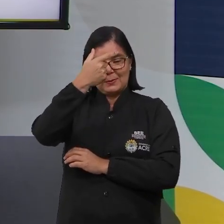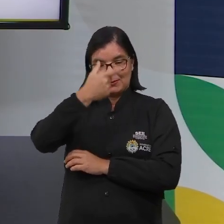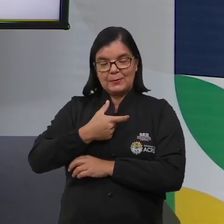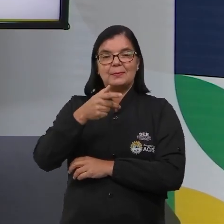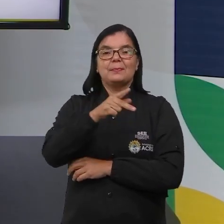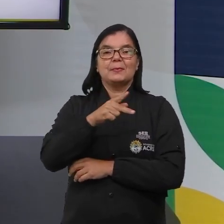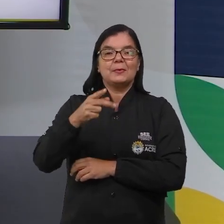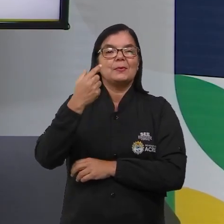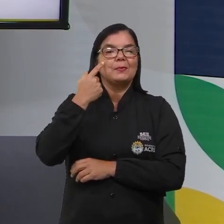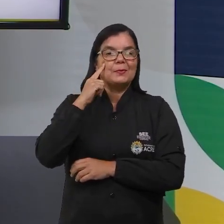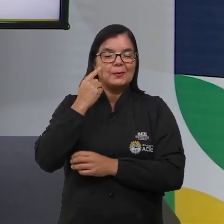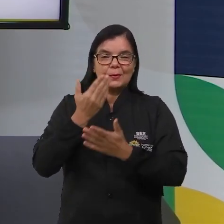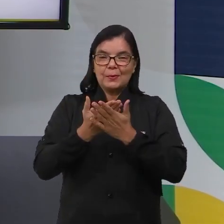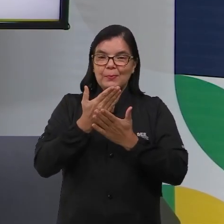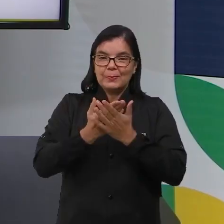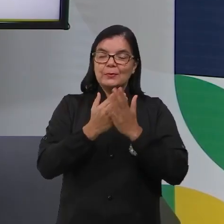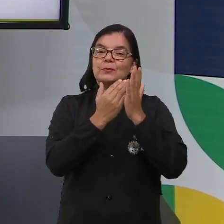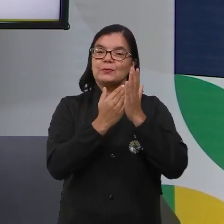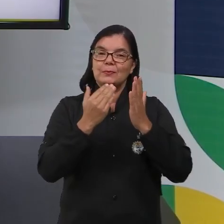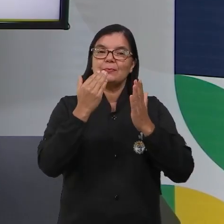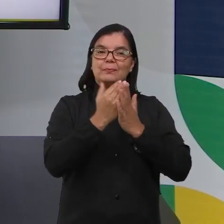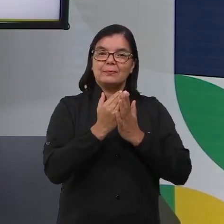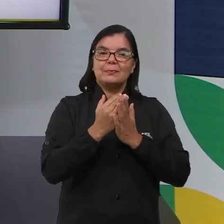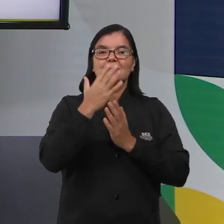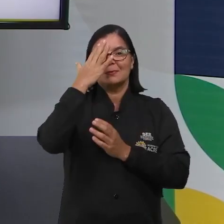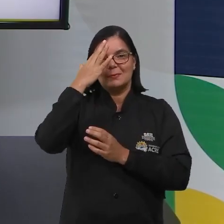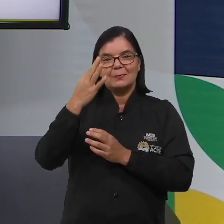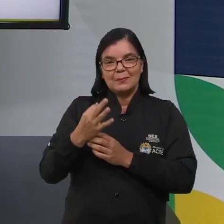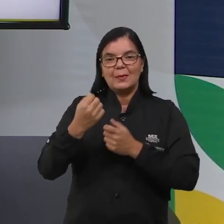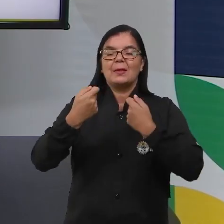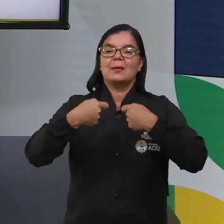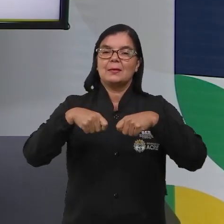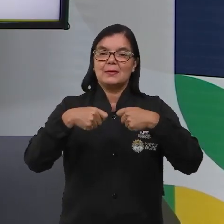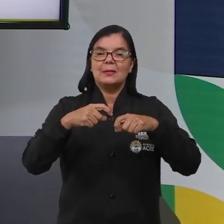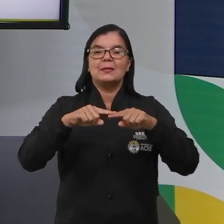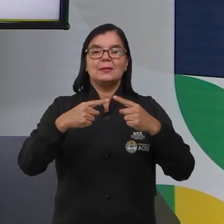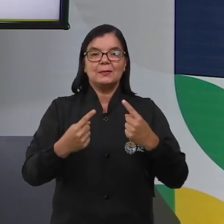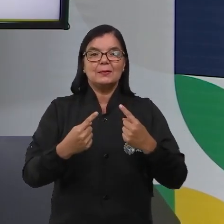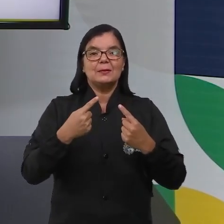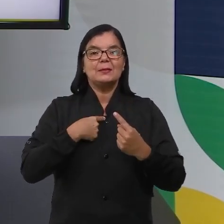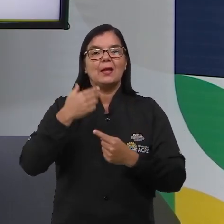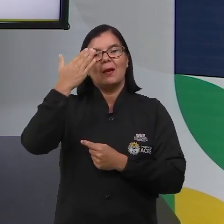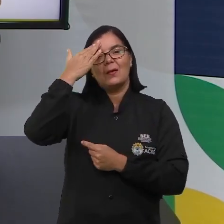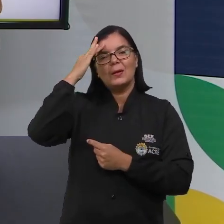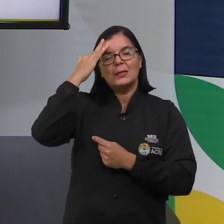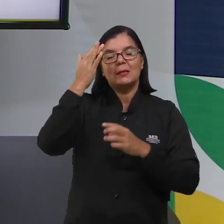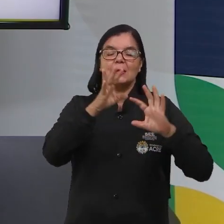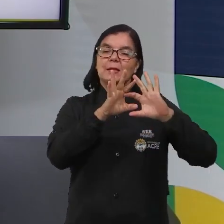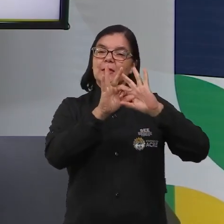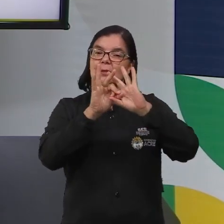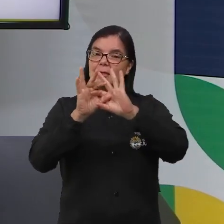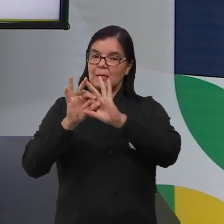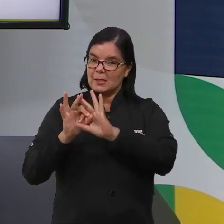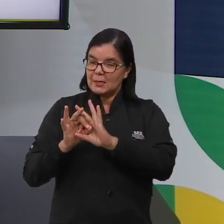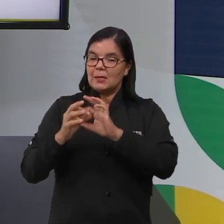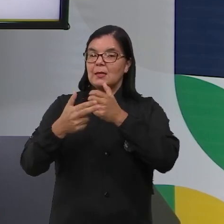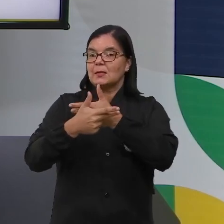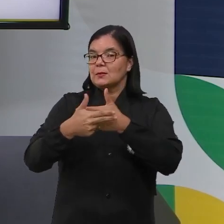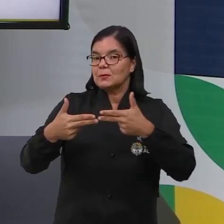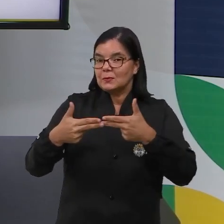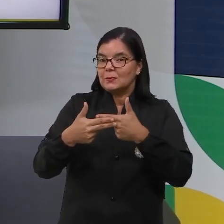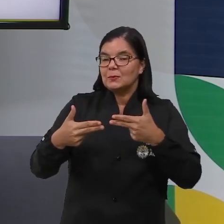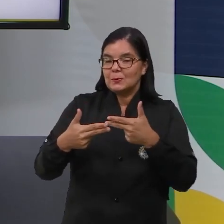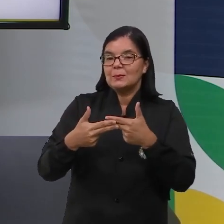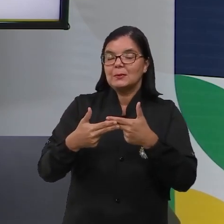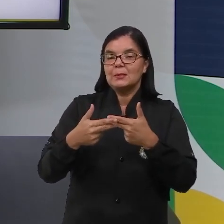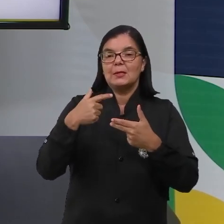professora precisaria de um estudo maior? Com certeza precisaria. Precisaria compreender o contexto e a situação ali